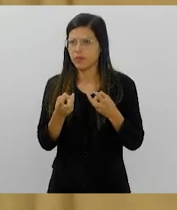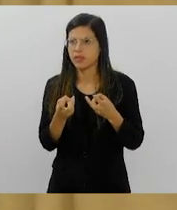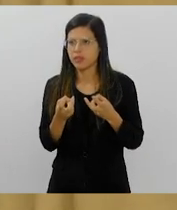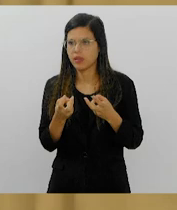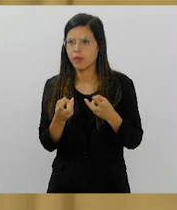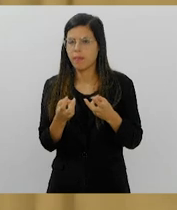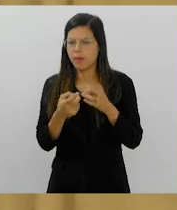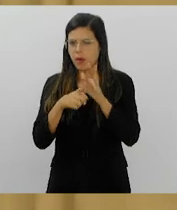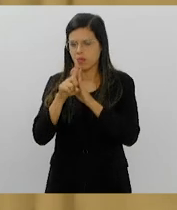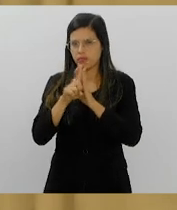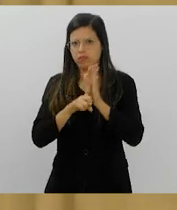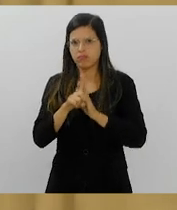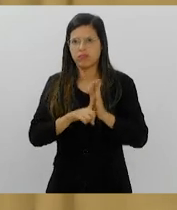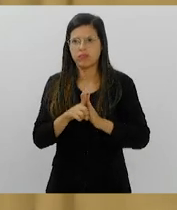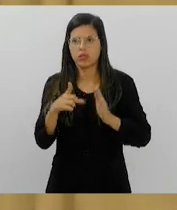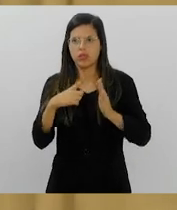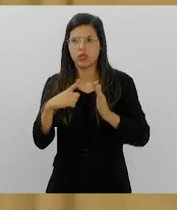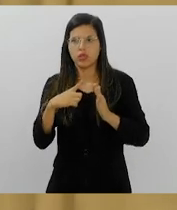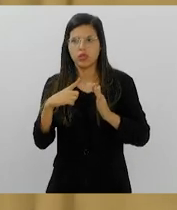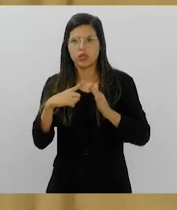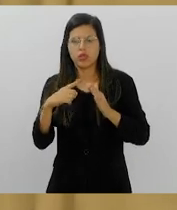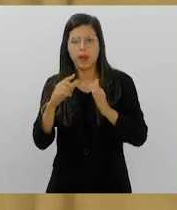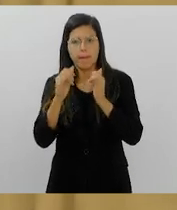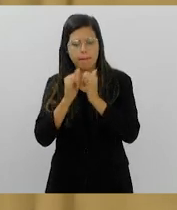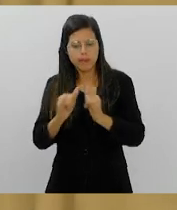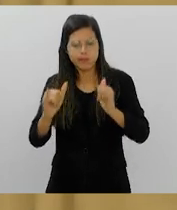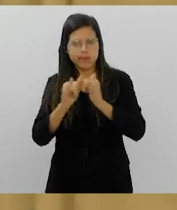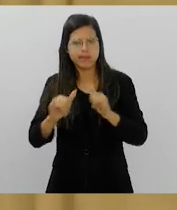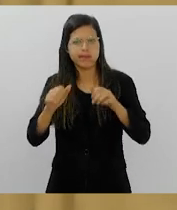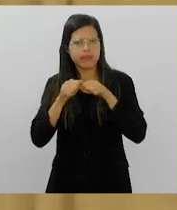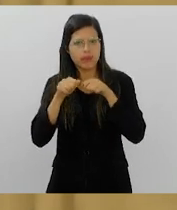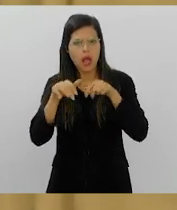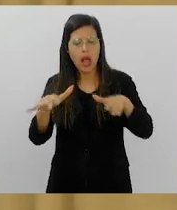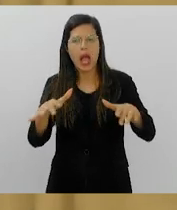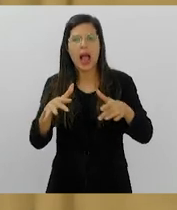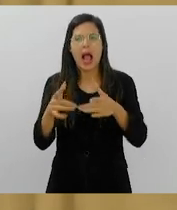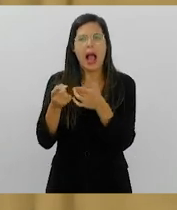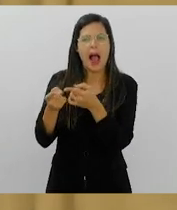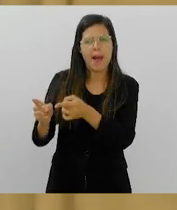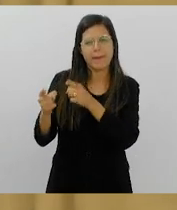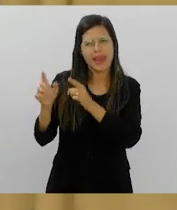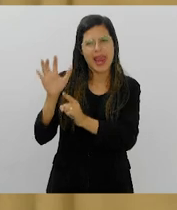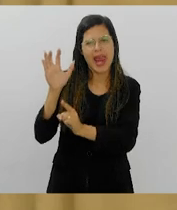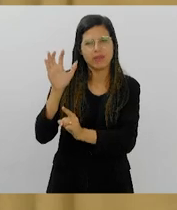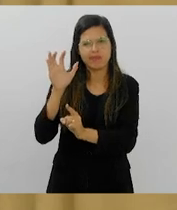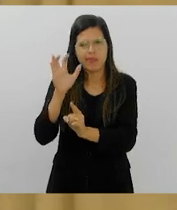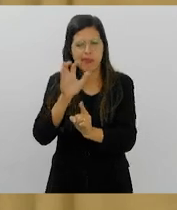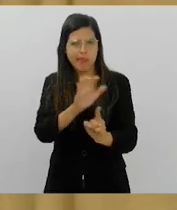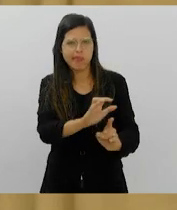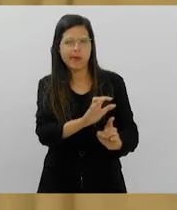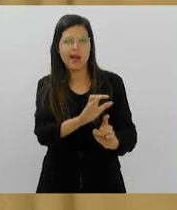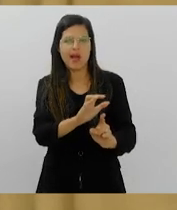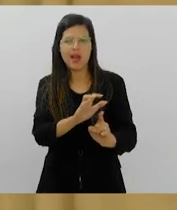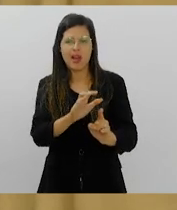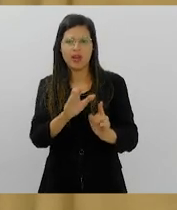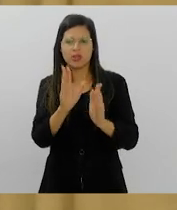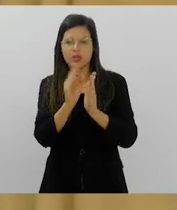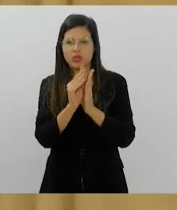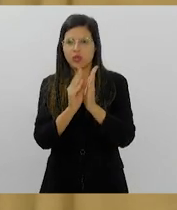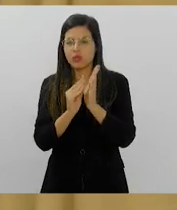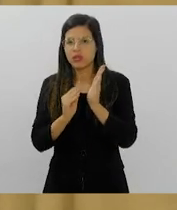que havia uma propagação, uma disseminação de ameaças, de conteúdos extremistas e dessa